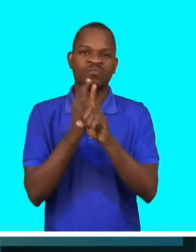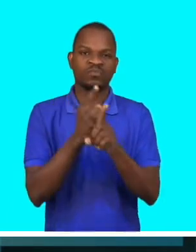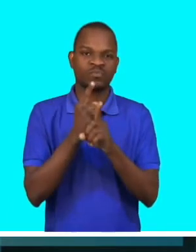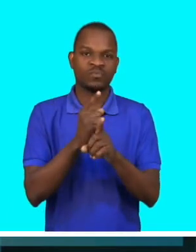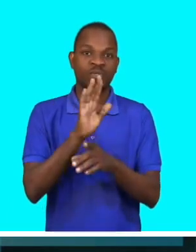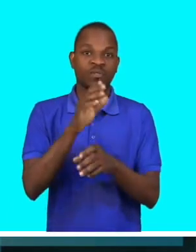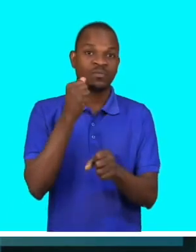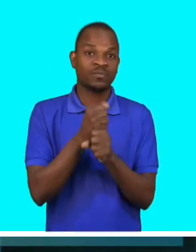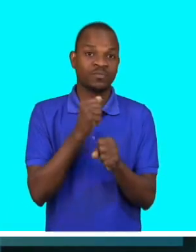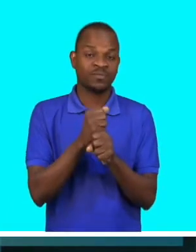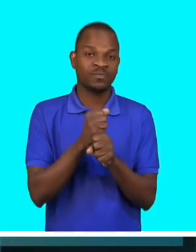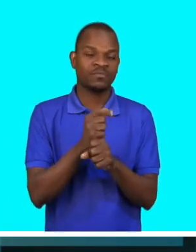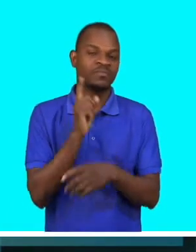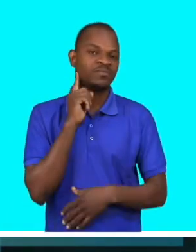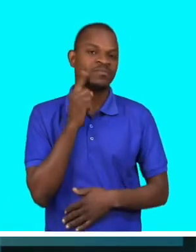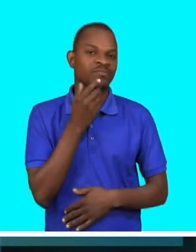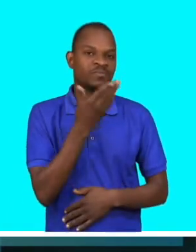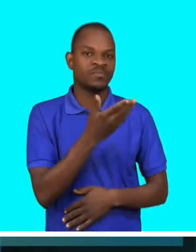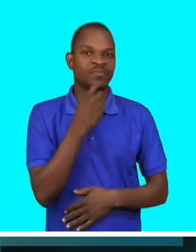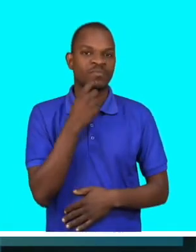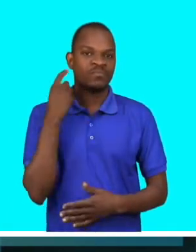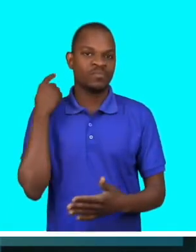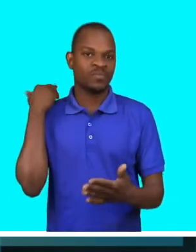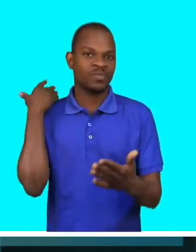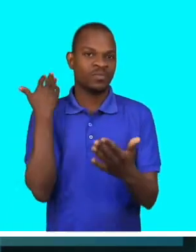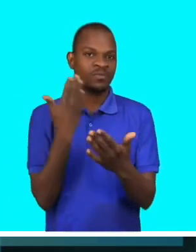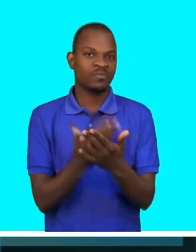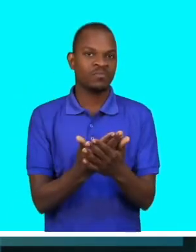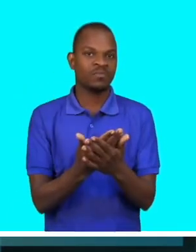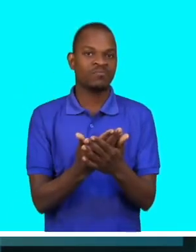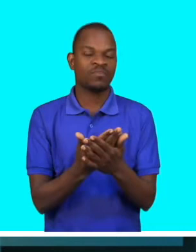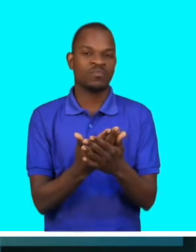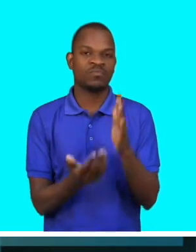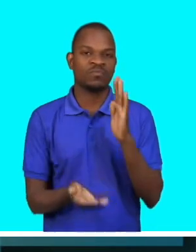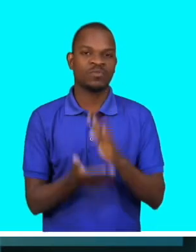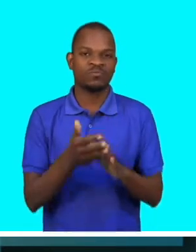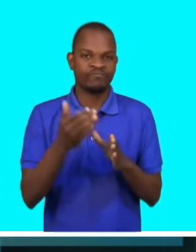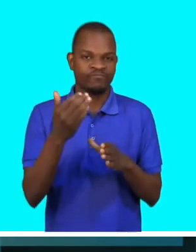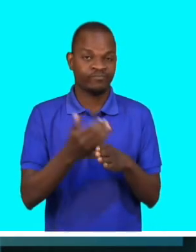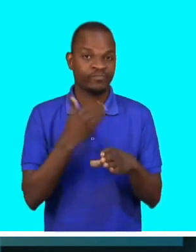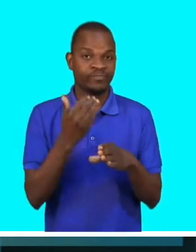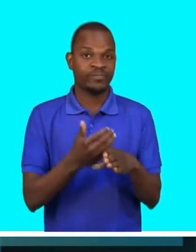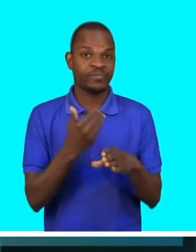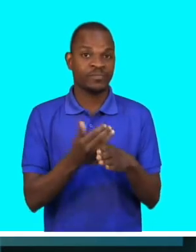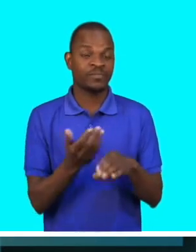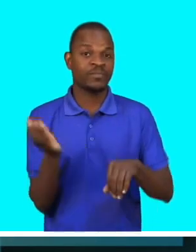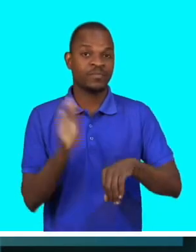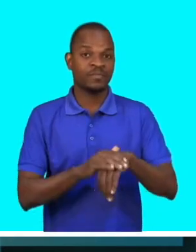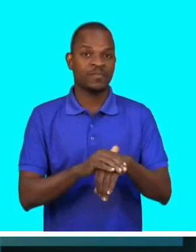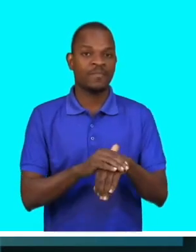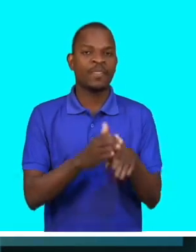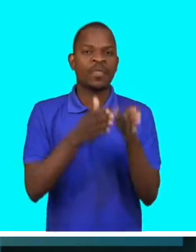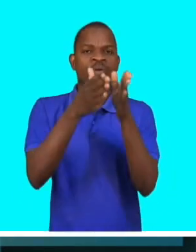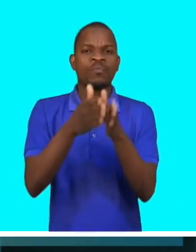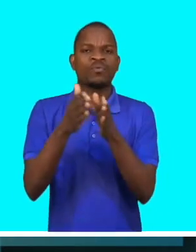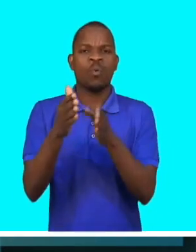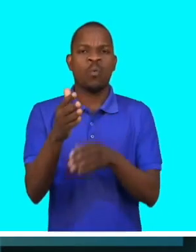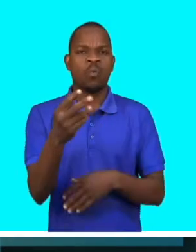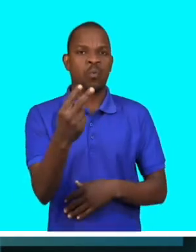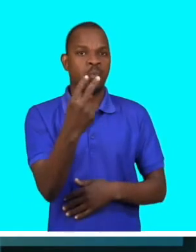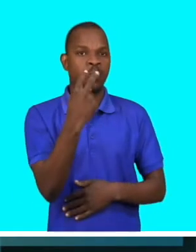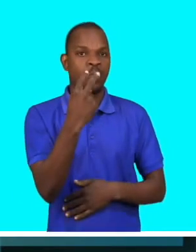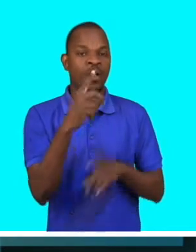Bem, de um tempo para cá, eu vim desenvolvendo muitas das minhas habilidades. E, com isso, as pessoas começaram a olhar mais